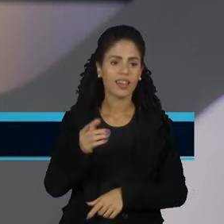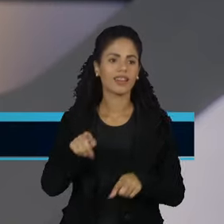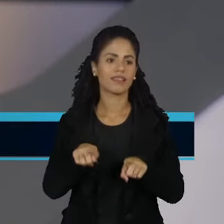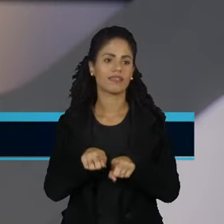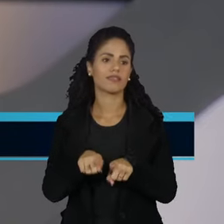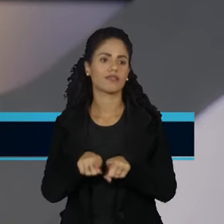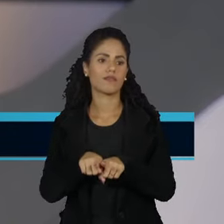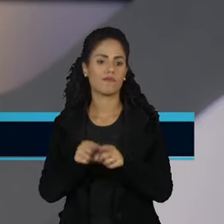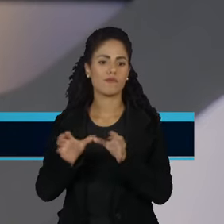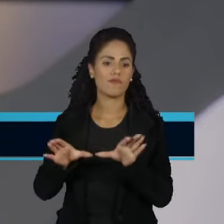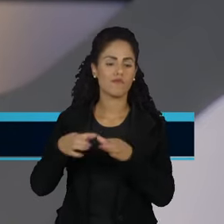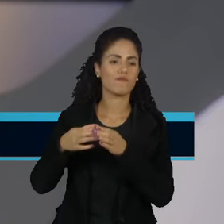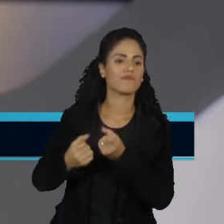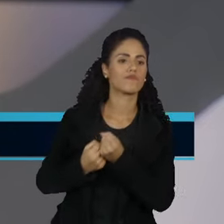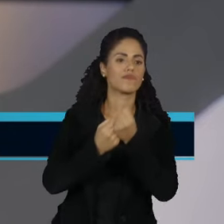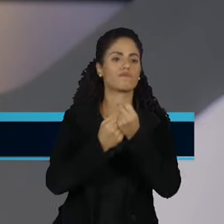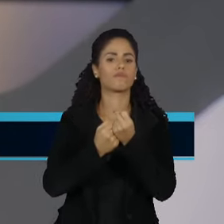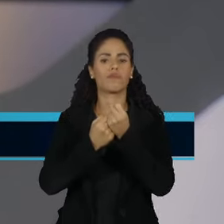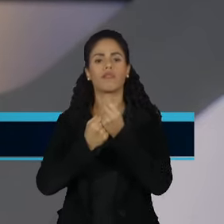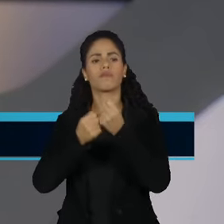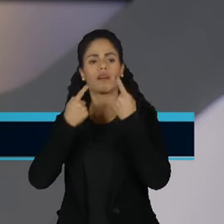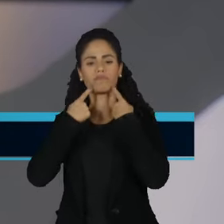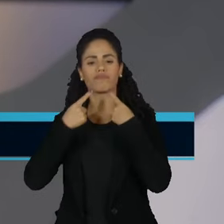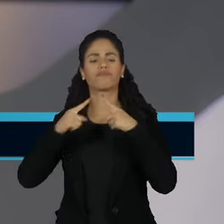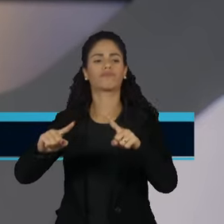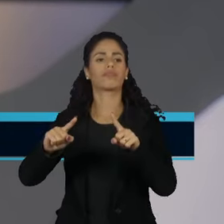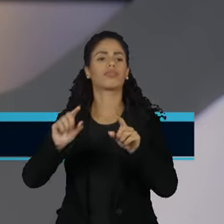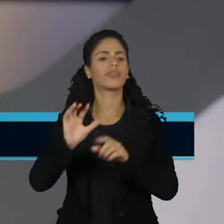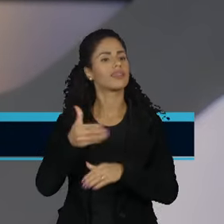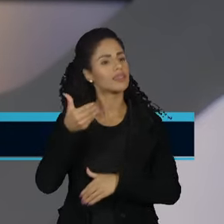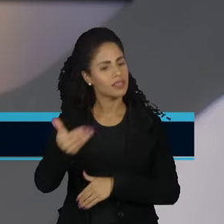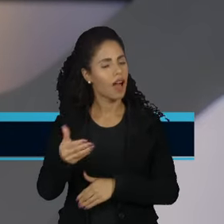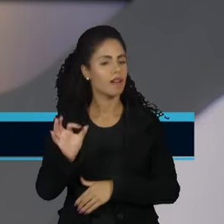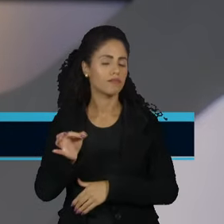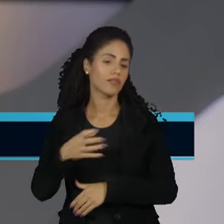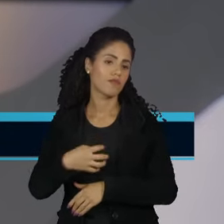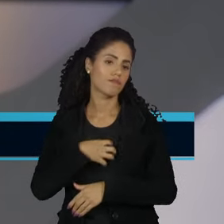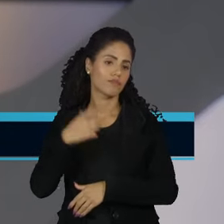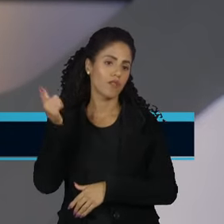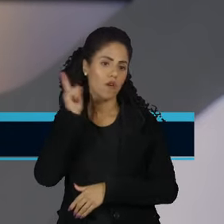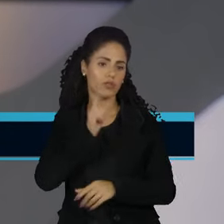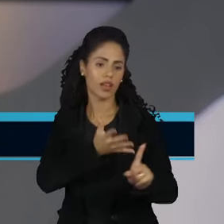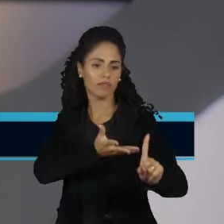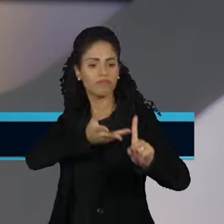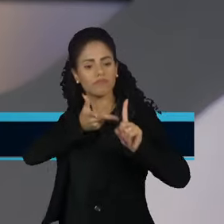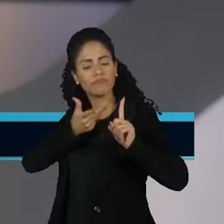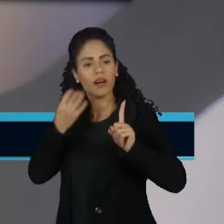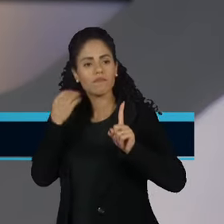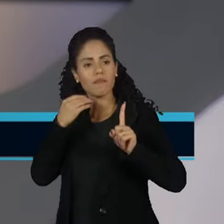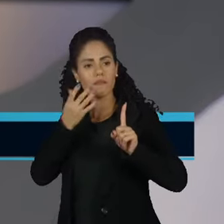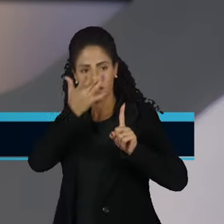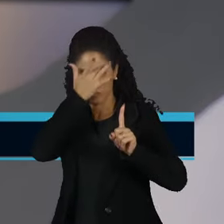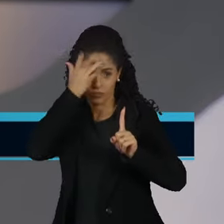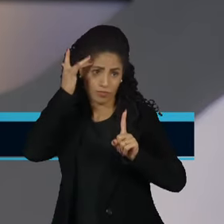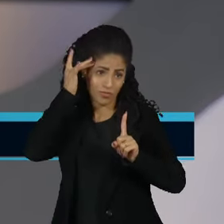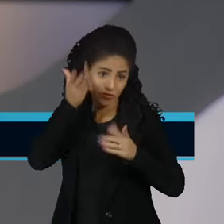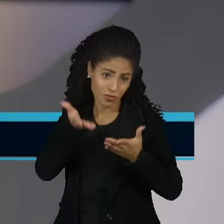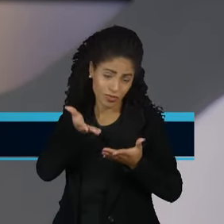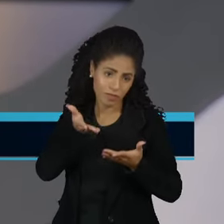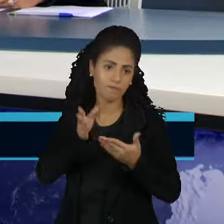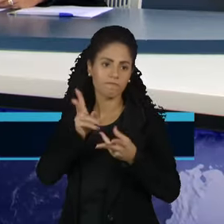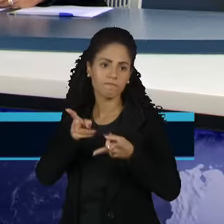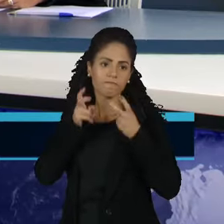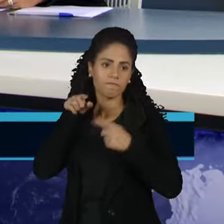o grupo de apoiadores dele. Então, ele aciona a rede de apoiadores nesses casos. Essa